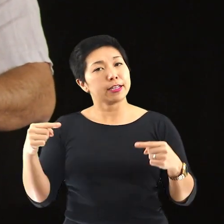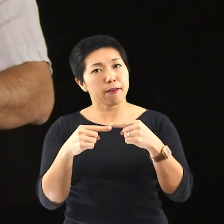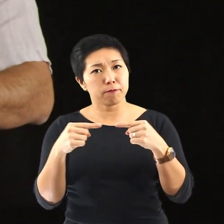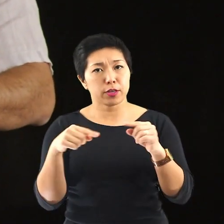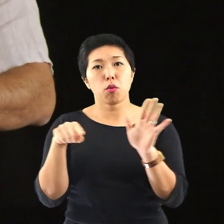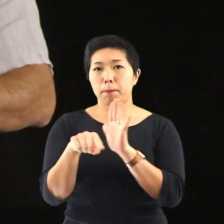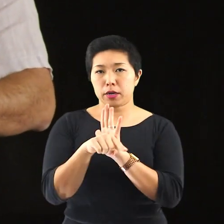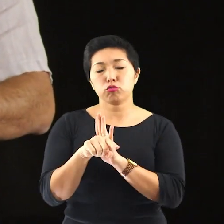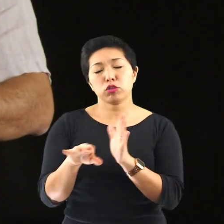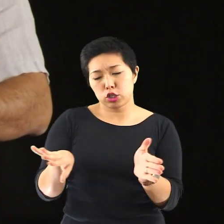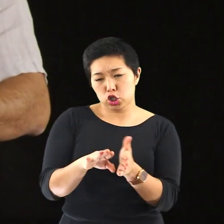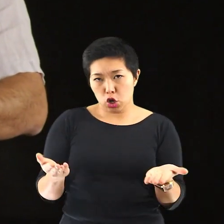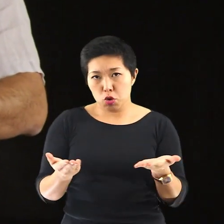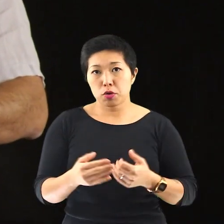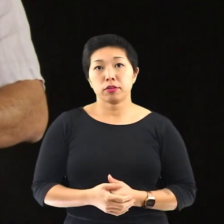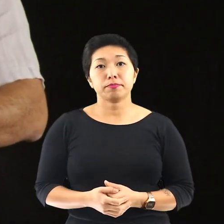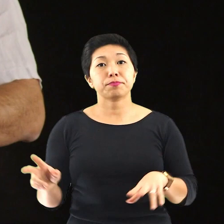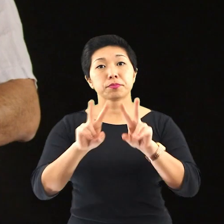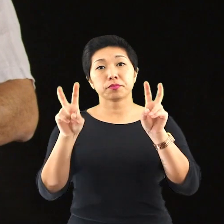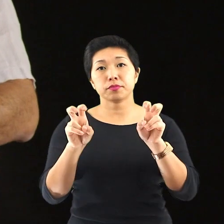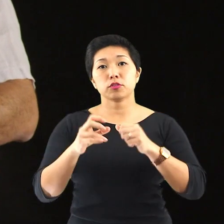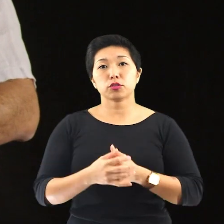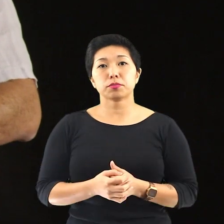das perguntas que chegou, né, que é sobre